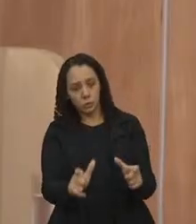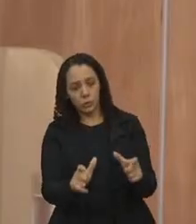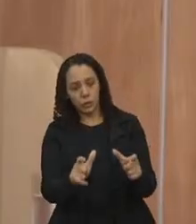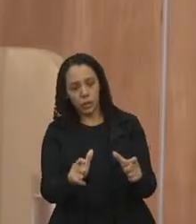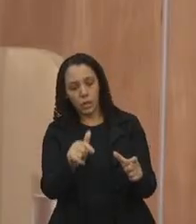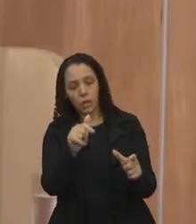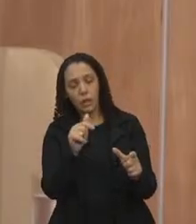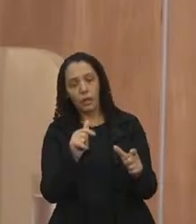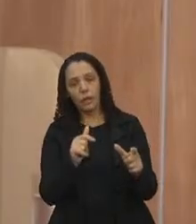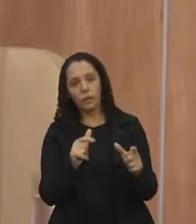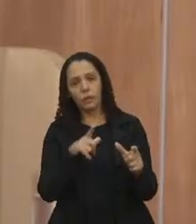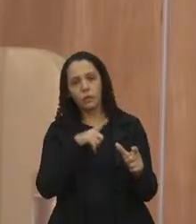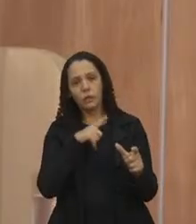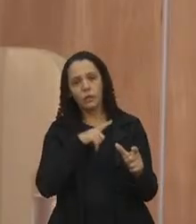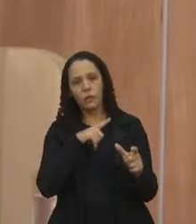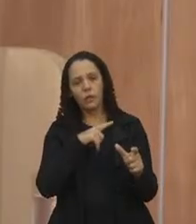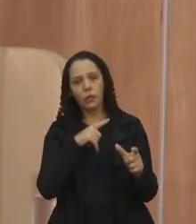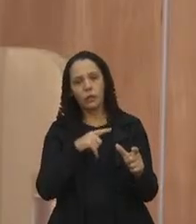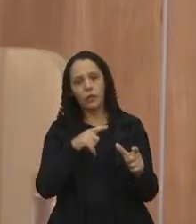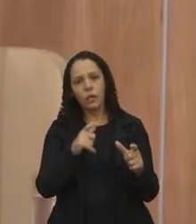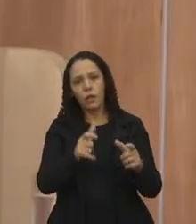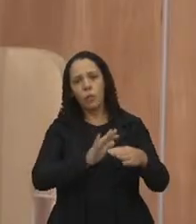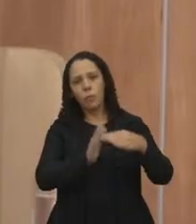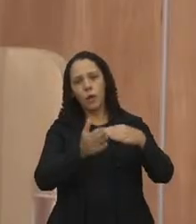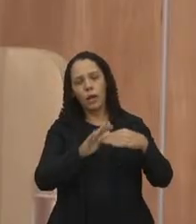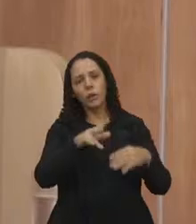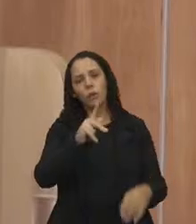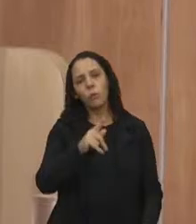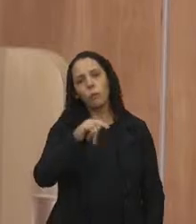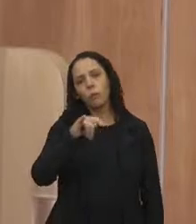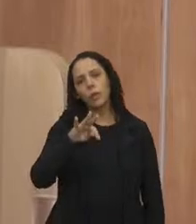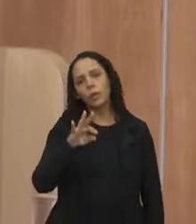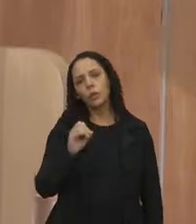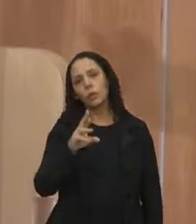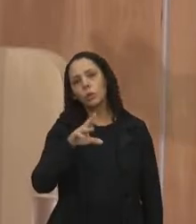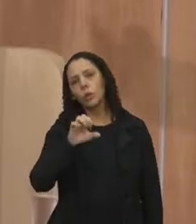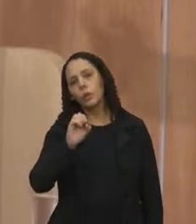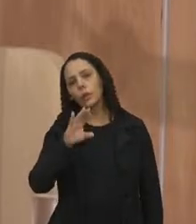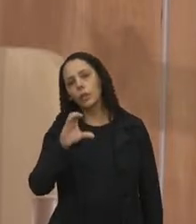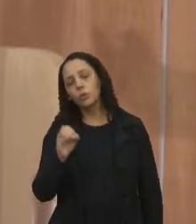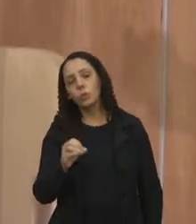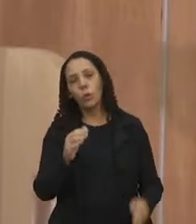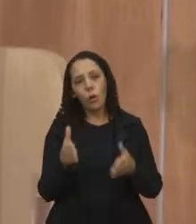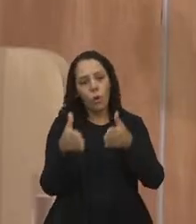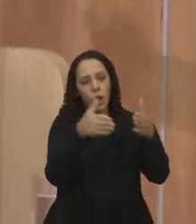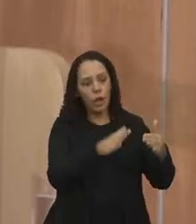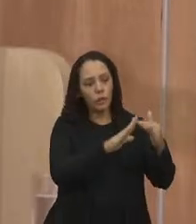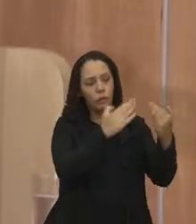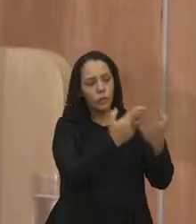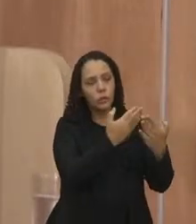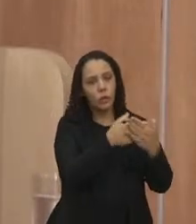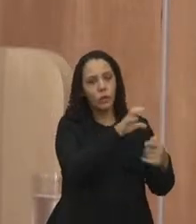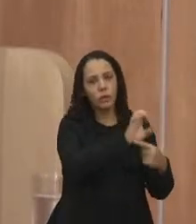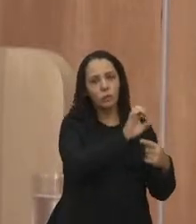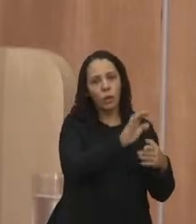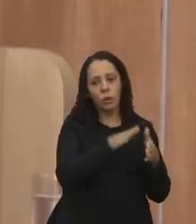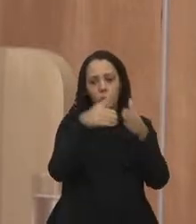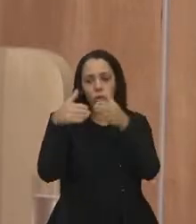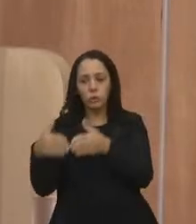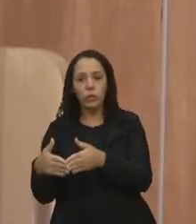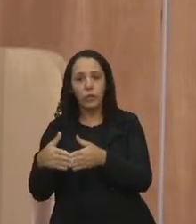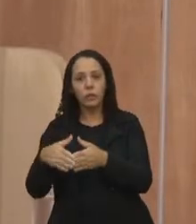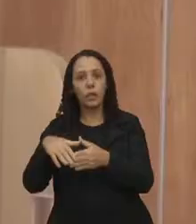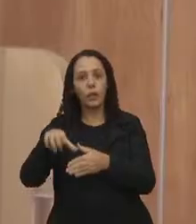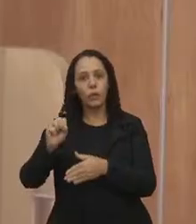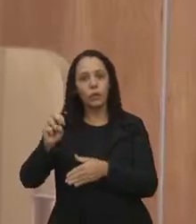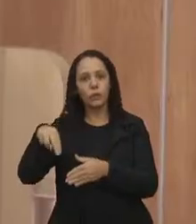tem é pitoresco, né? Ele está do lado de uma escola estadual, do lado do Sistema S, que é o Senai,